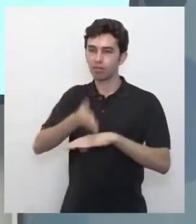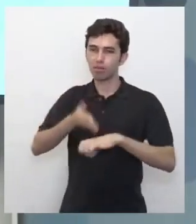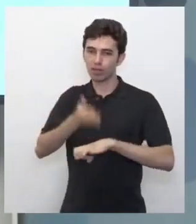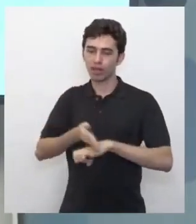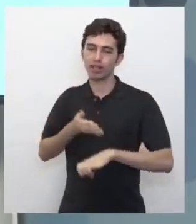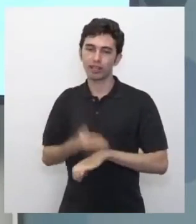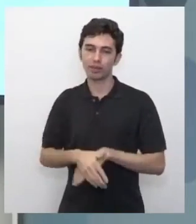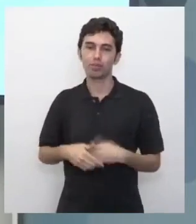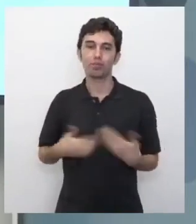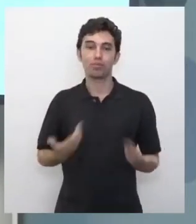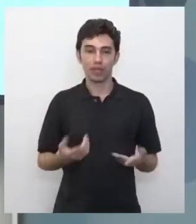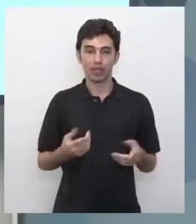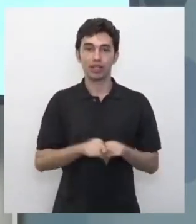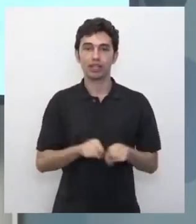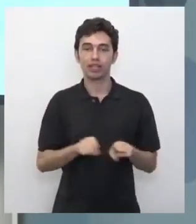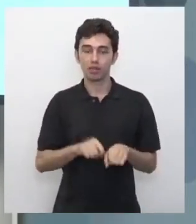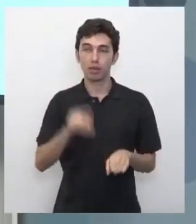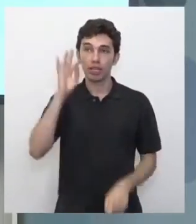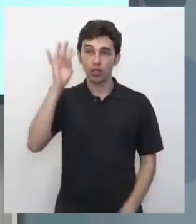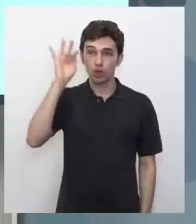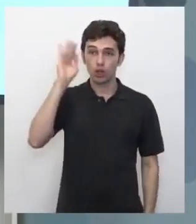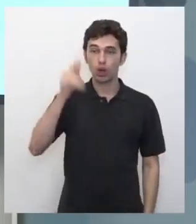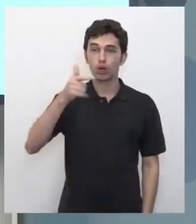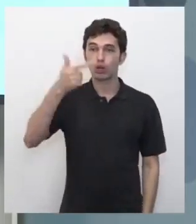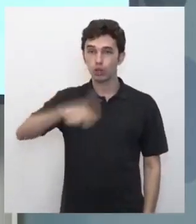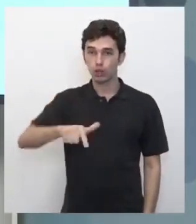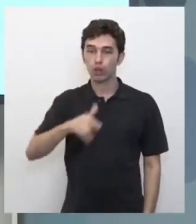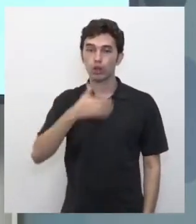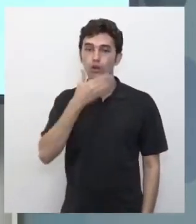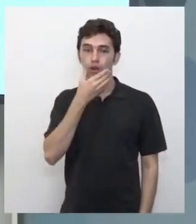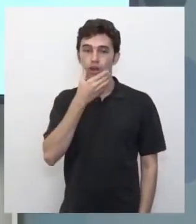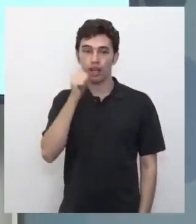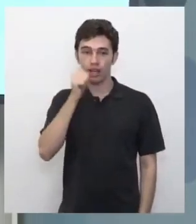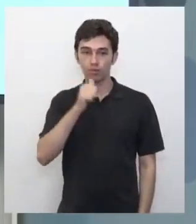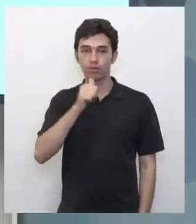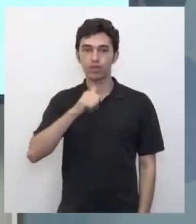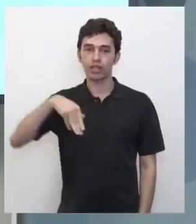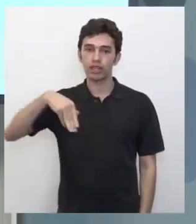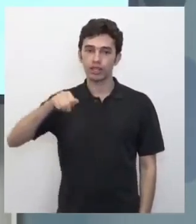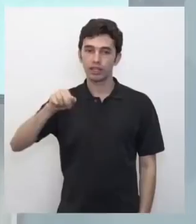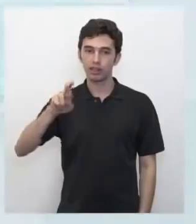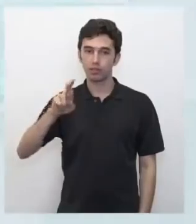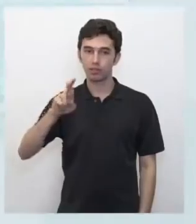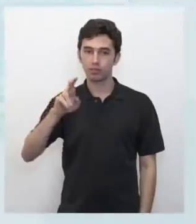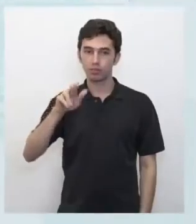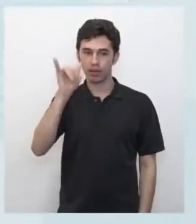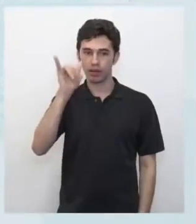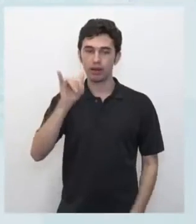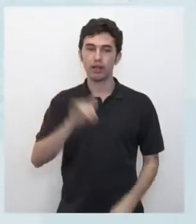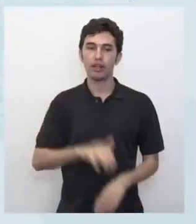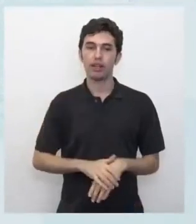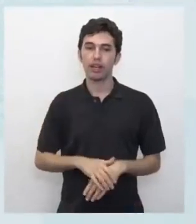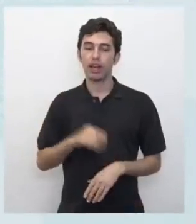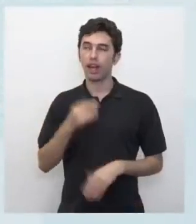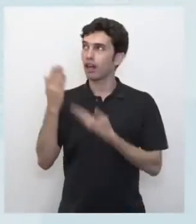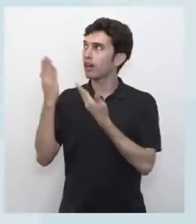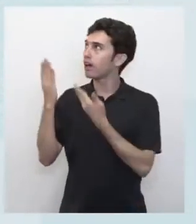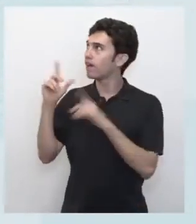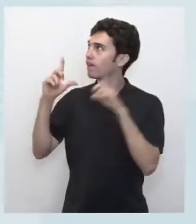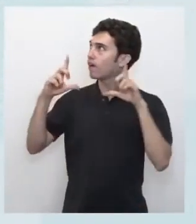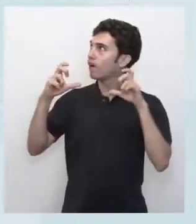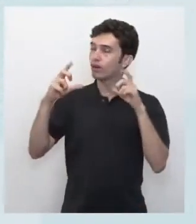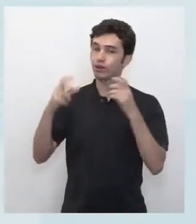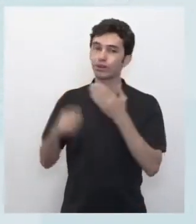falar sobre mais uma teórica muito importante na dança, que é a Mary Wigman, né? Aparece a imagem dela aí, né? Olha